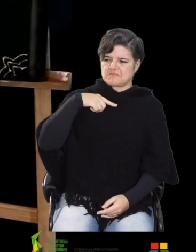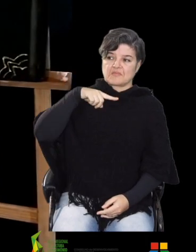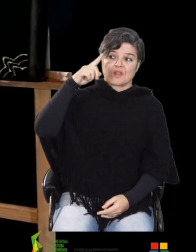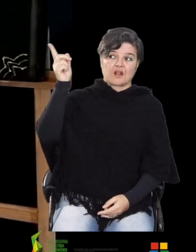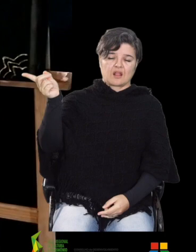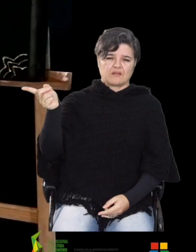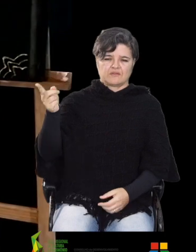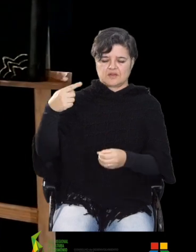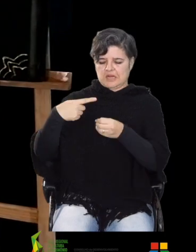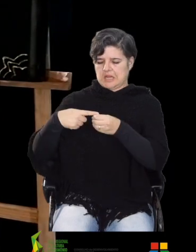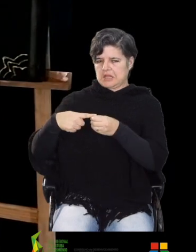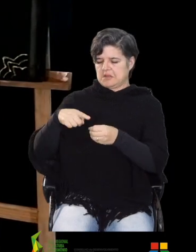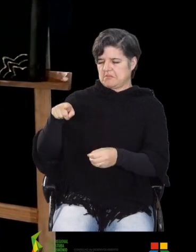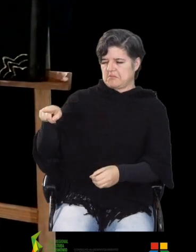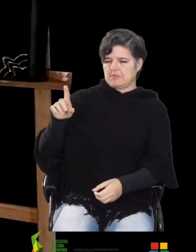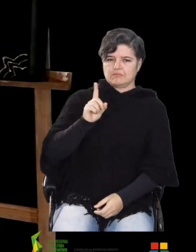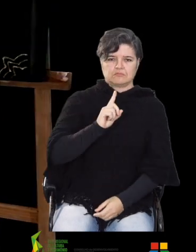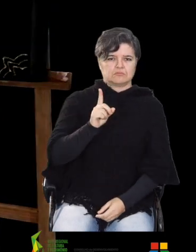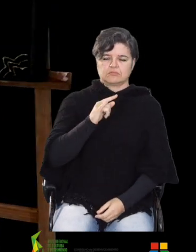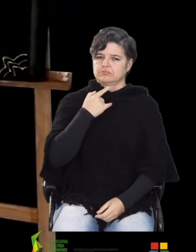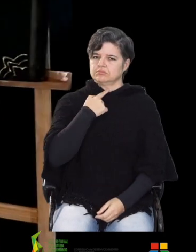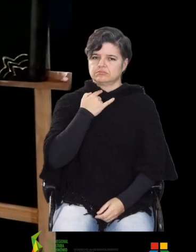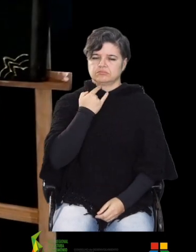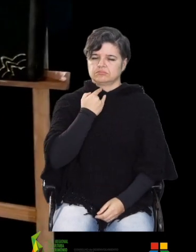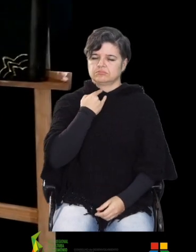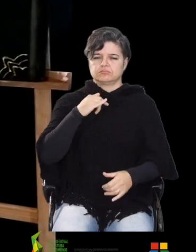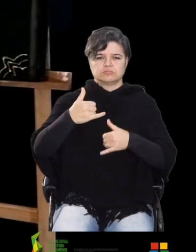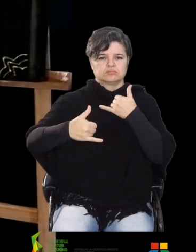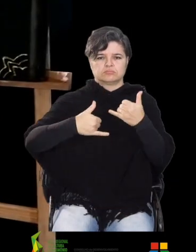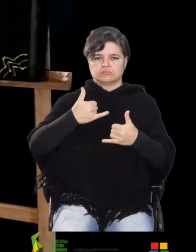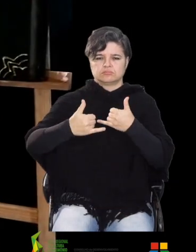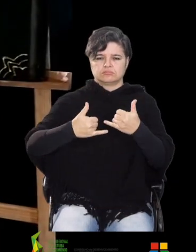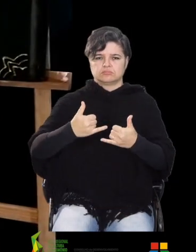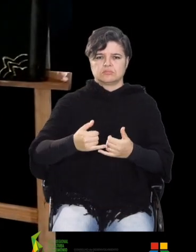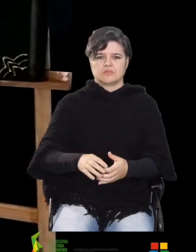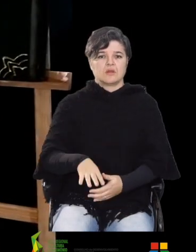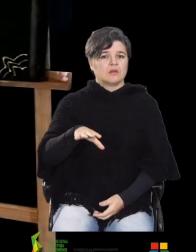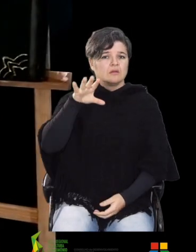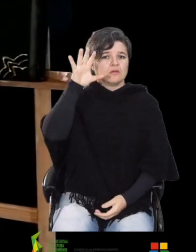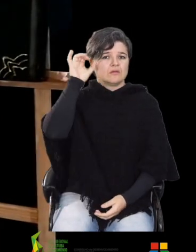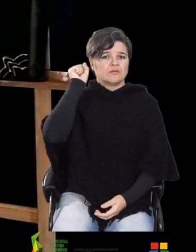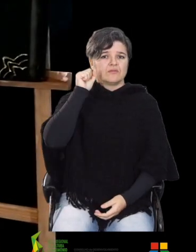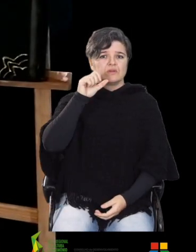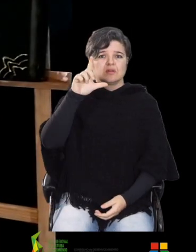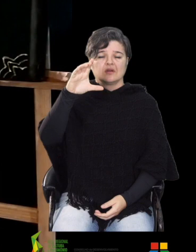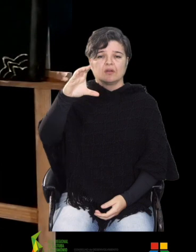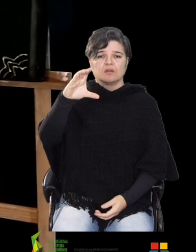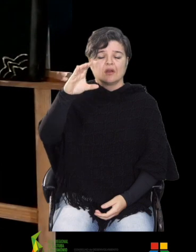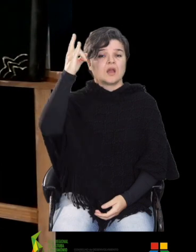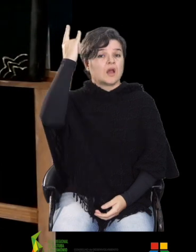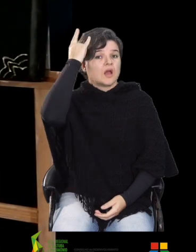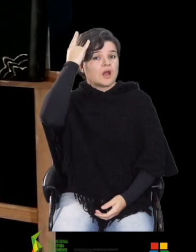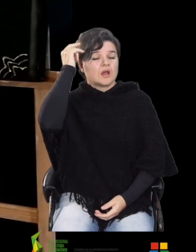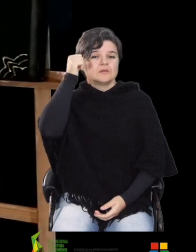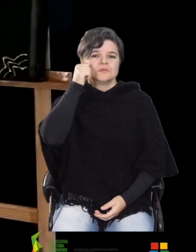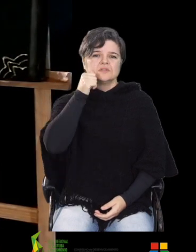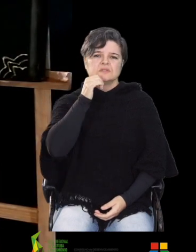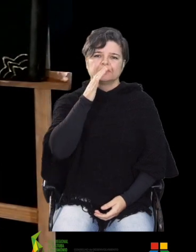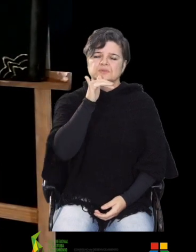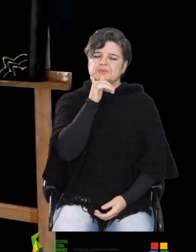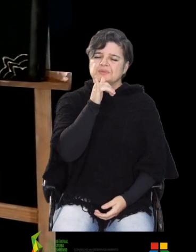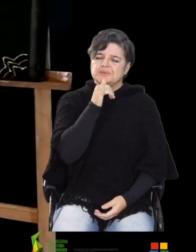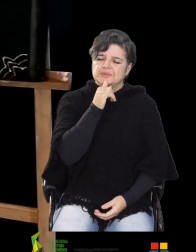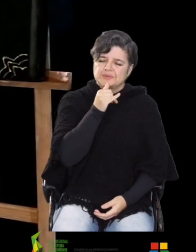fora brincar ouvindo aquelas palavras clara começou de novo triste